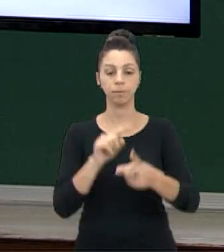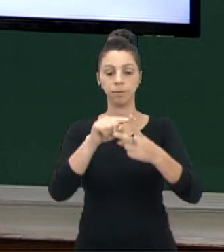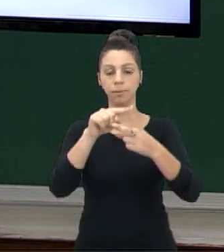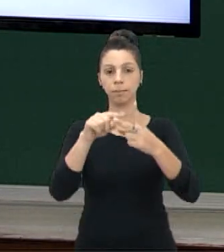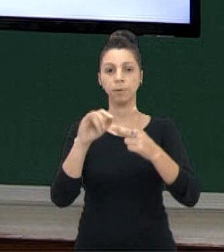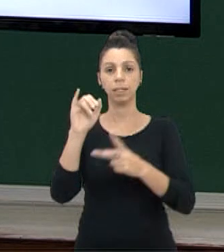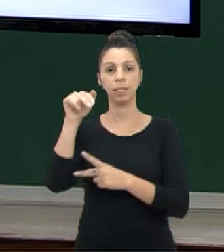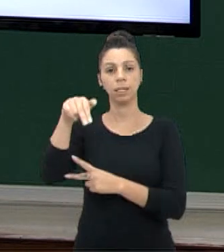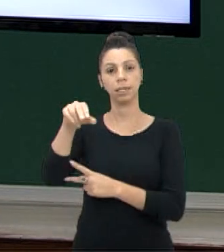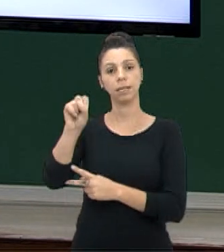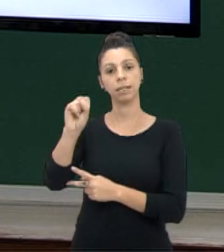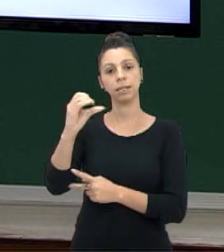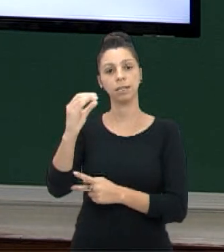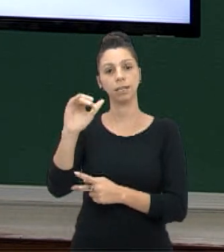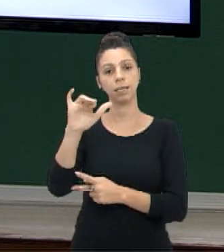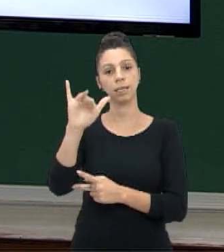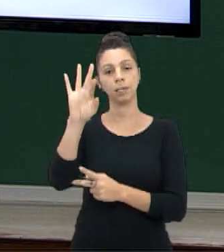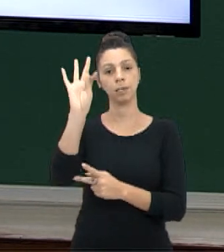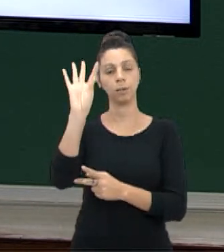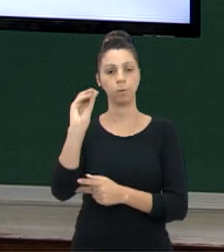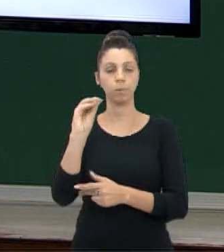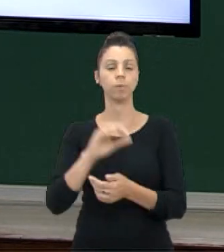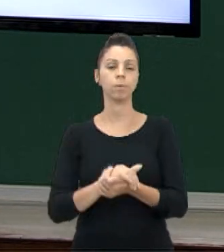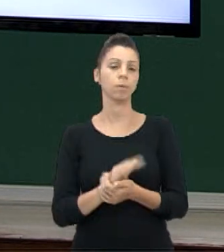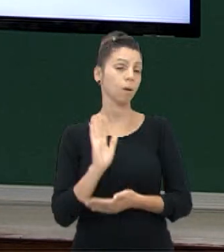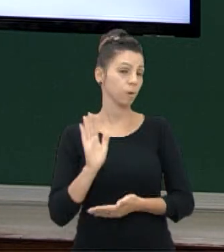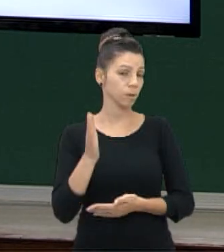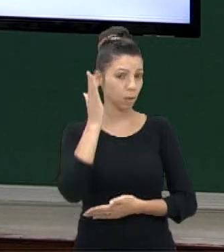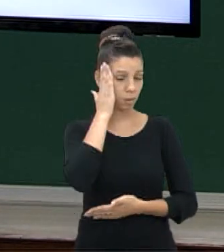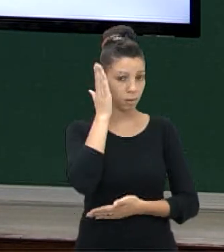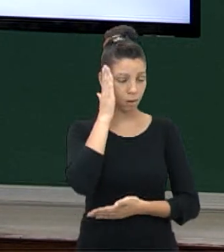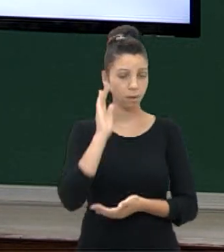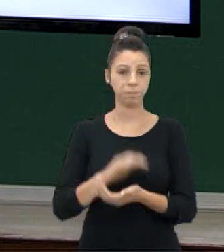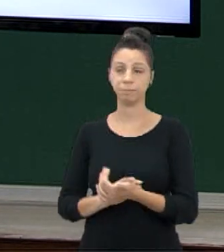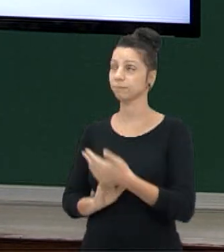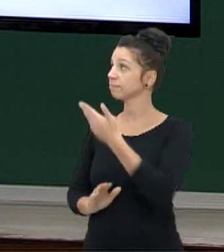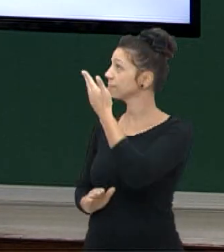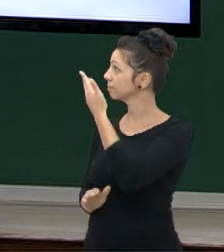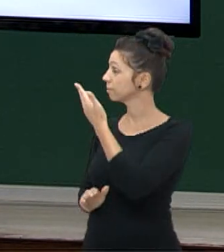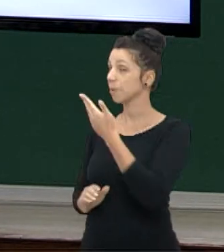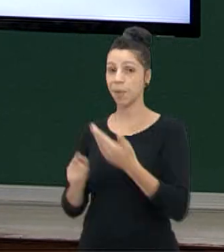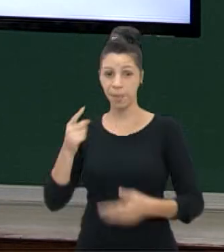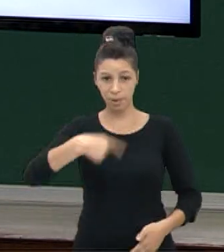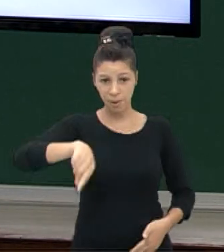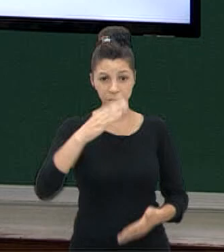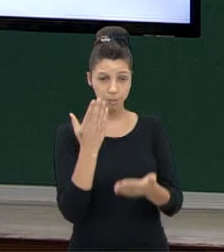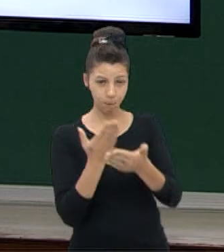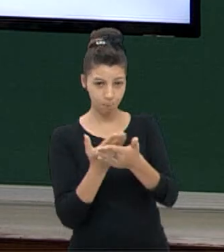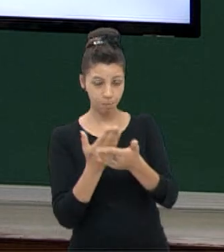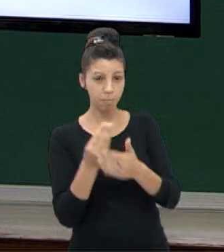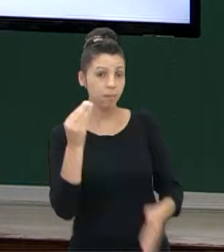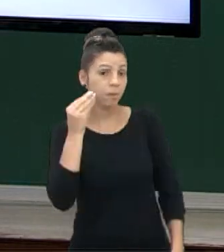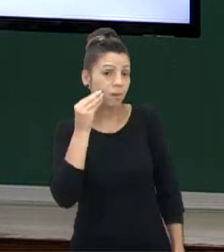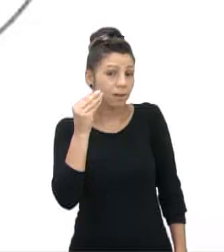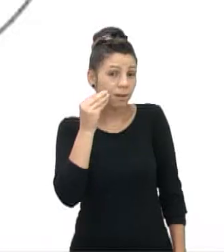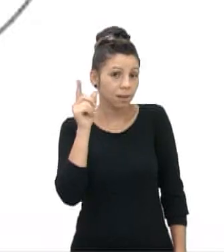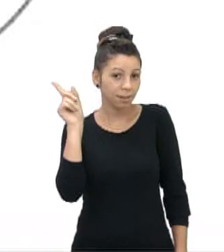seguir? Você já sabe, a gente já viu isso. Então agora, tenta fazer o exercício aqui.